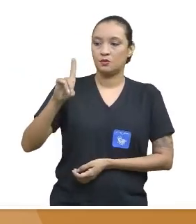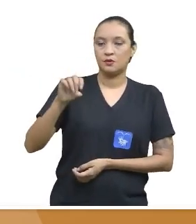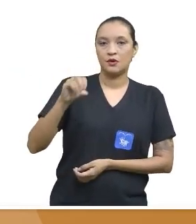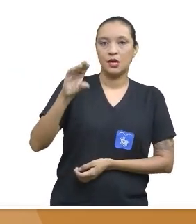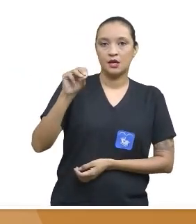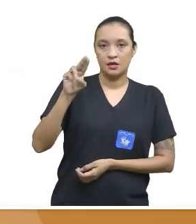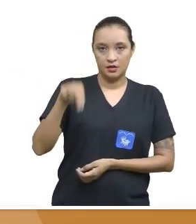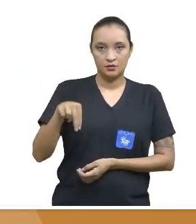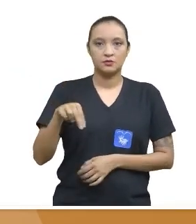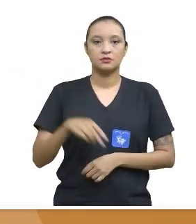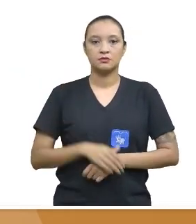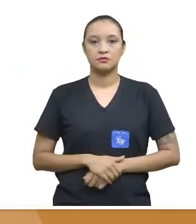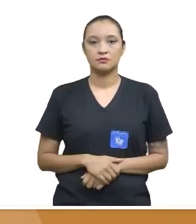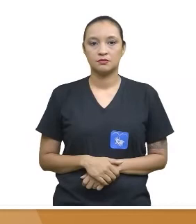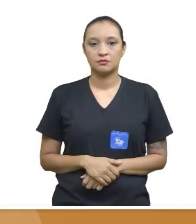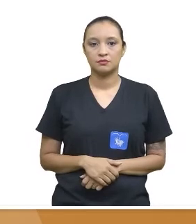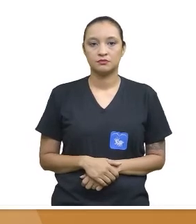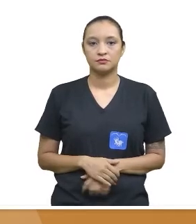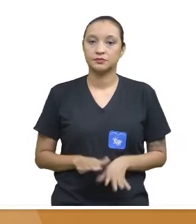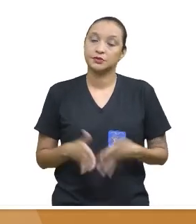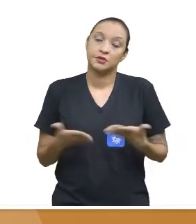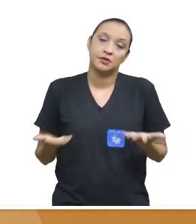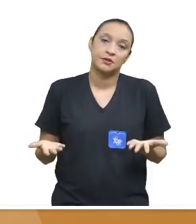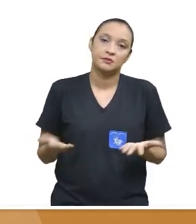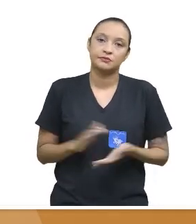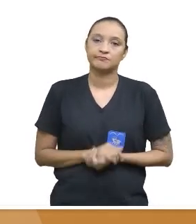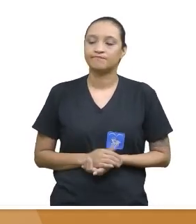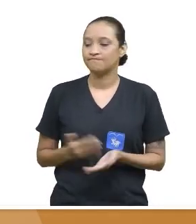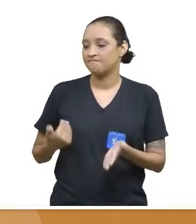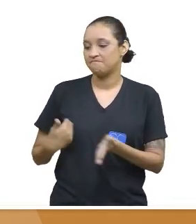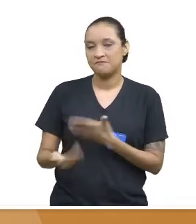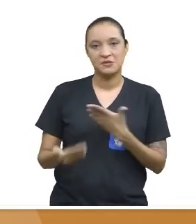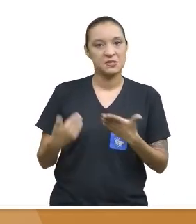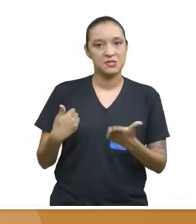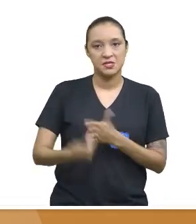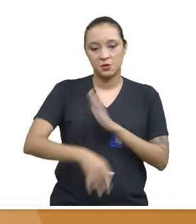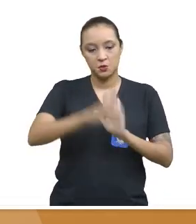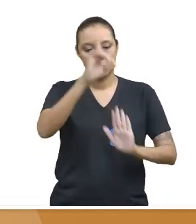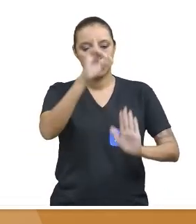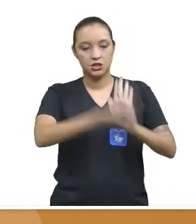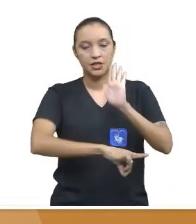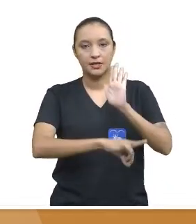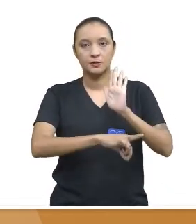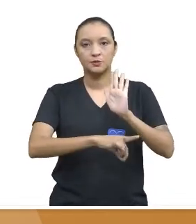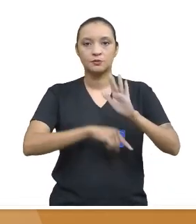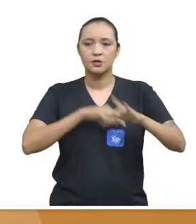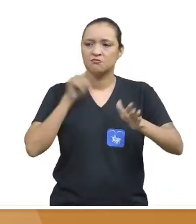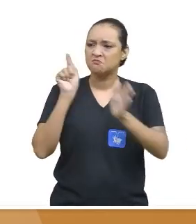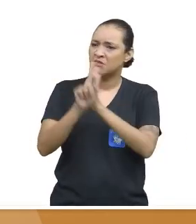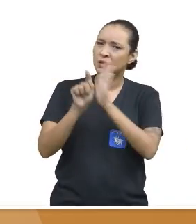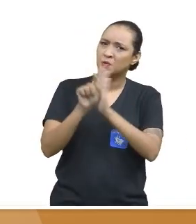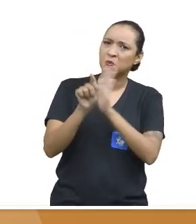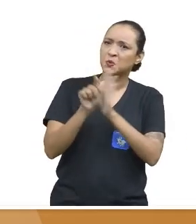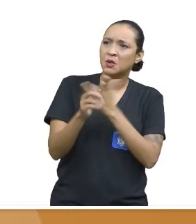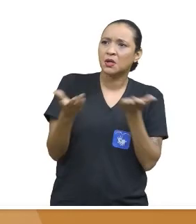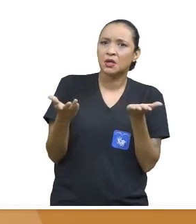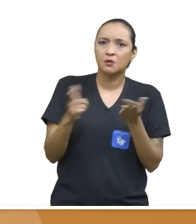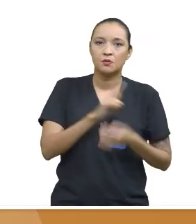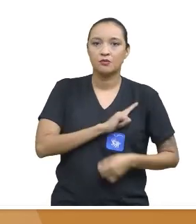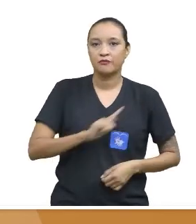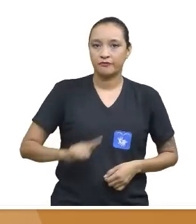governo. Então, perdemos todo o direito a questionar qualquer autoridade do